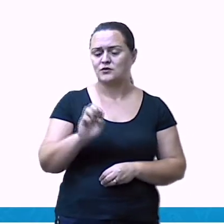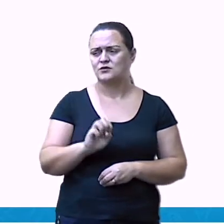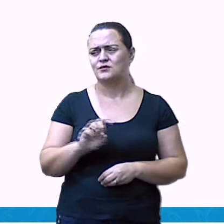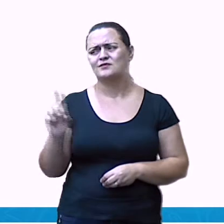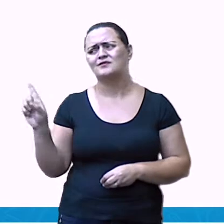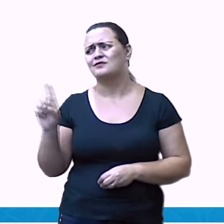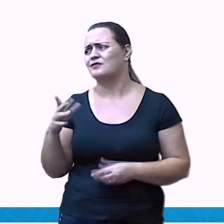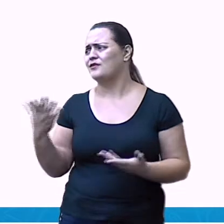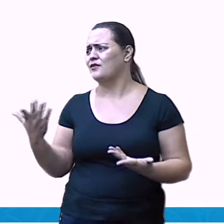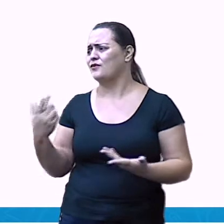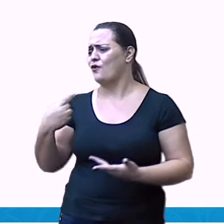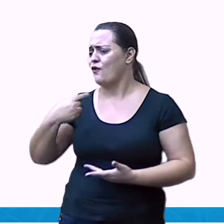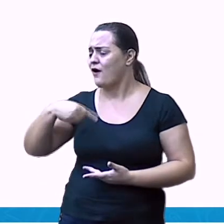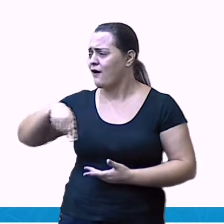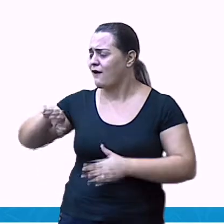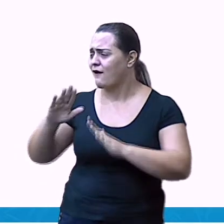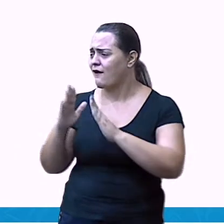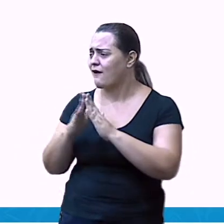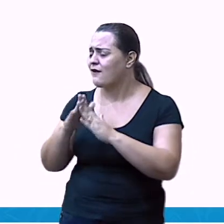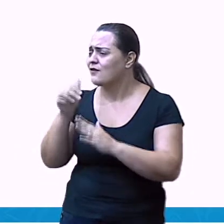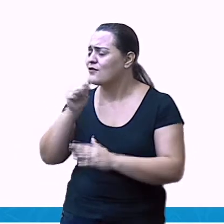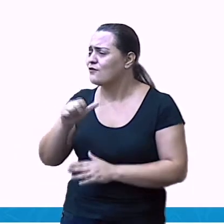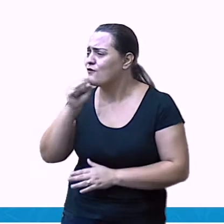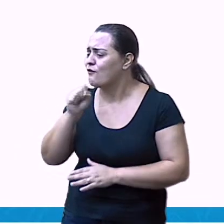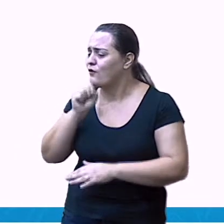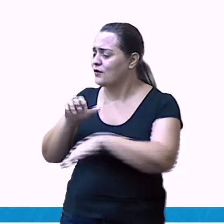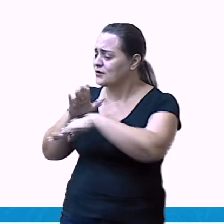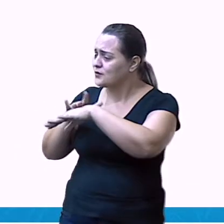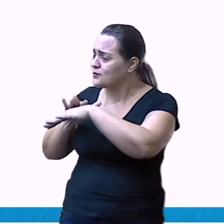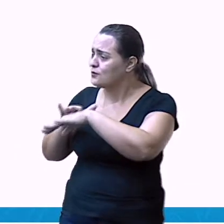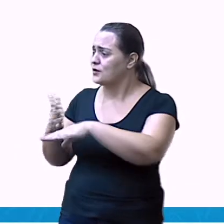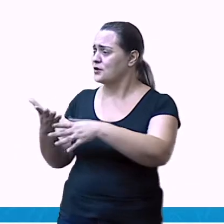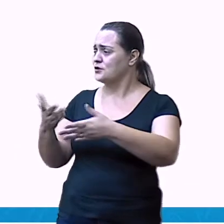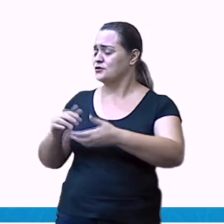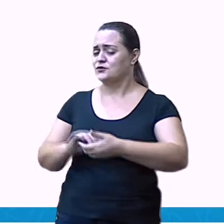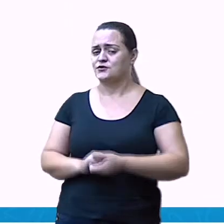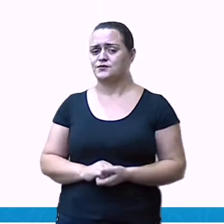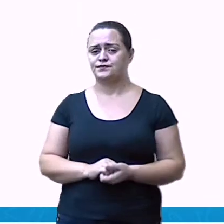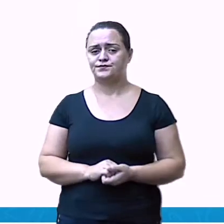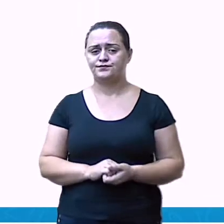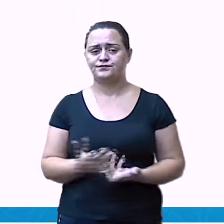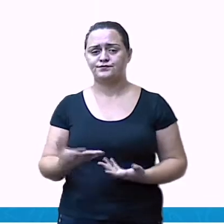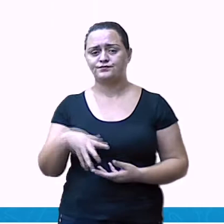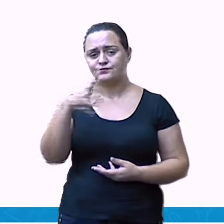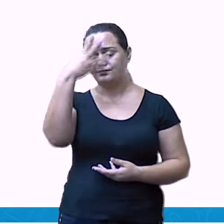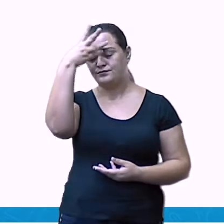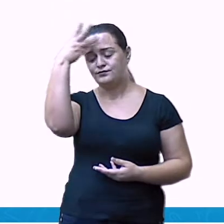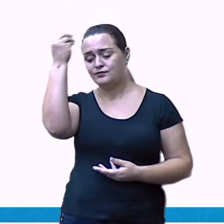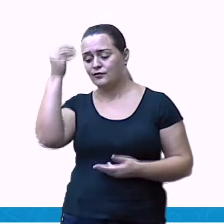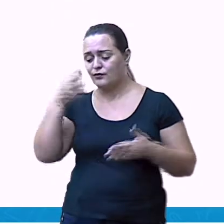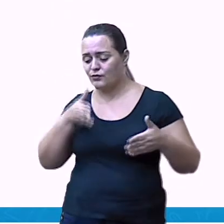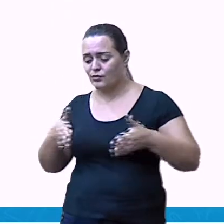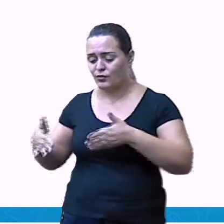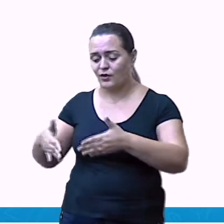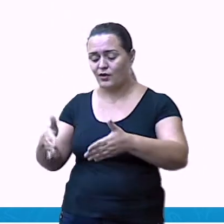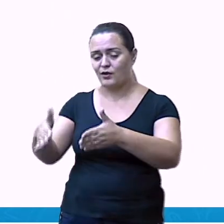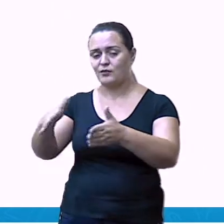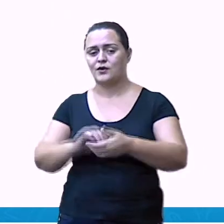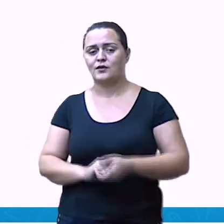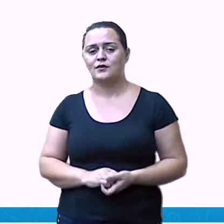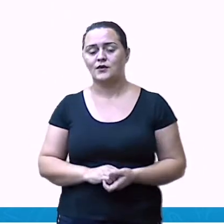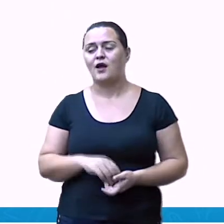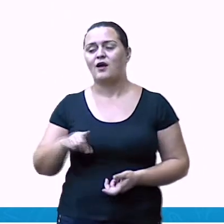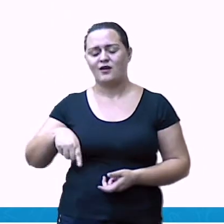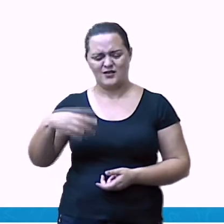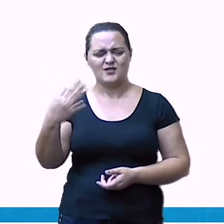à casa da vovó que está doente, mas esqueci o caminho. É